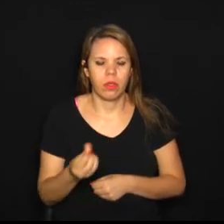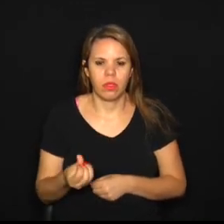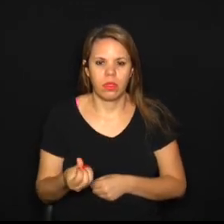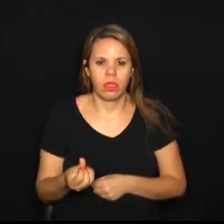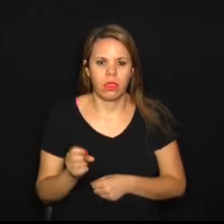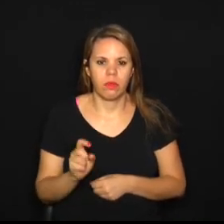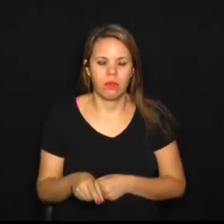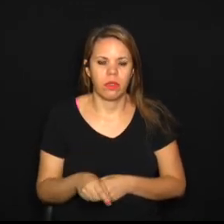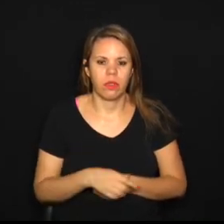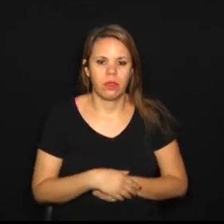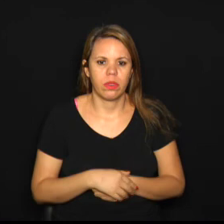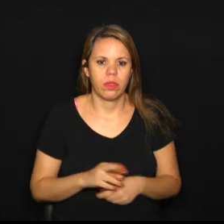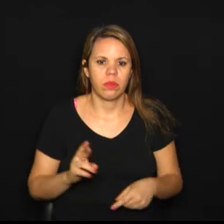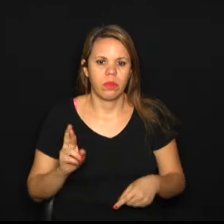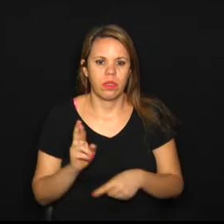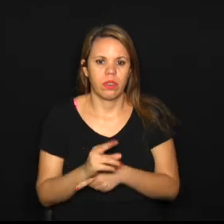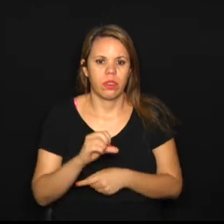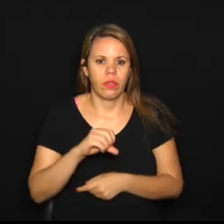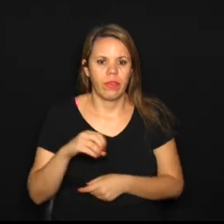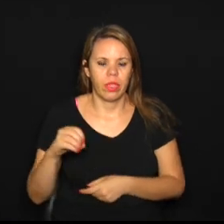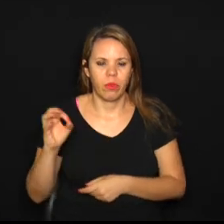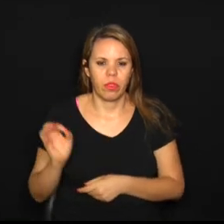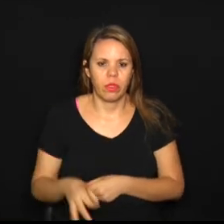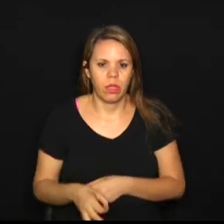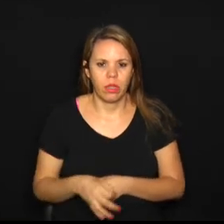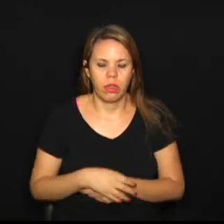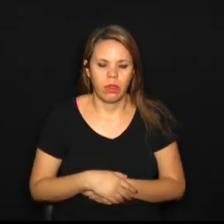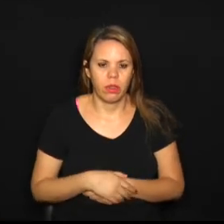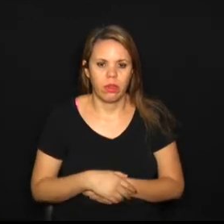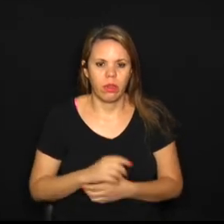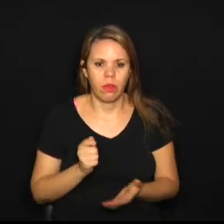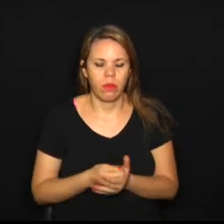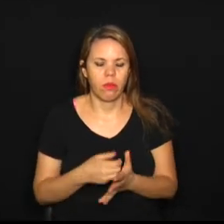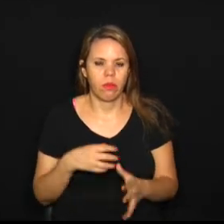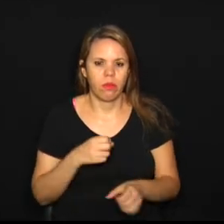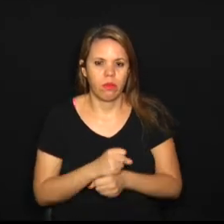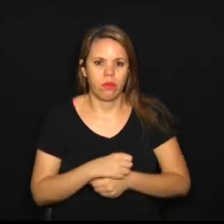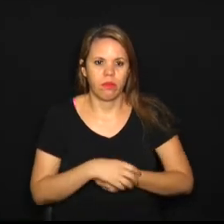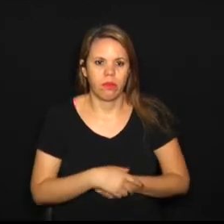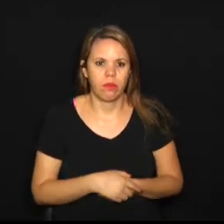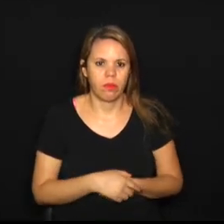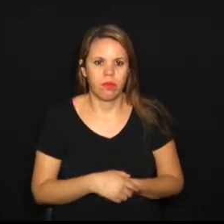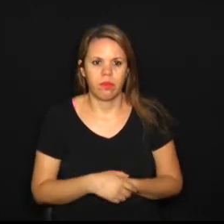4.806.800.000, que representa aí 90% do orçamento liquidado.